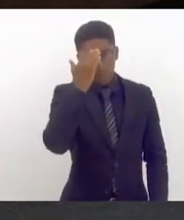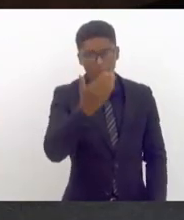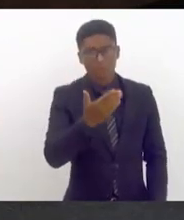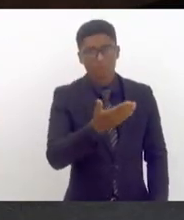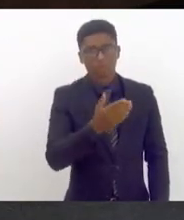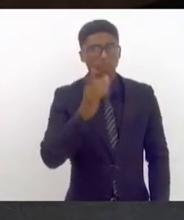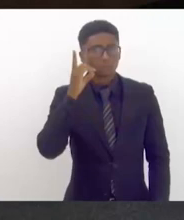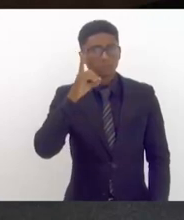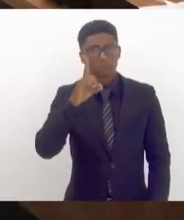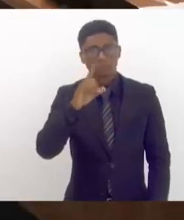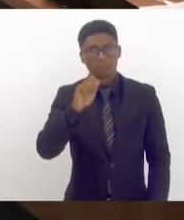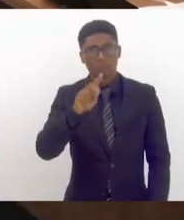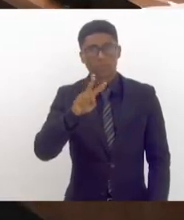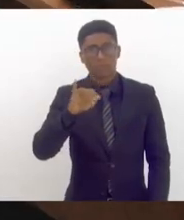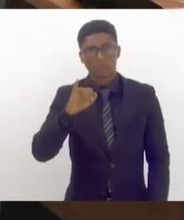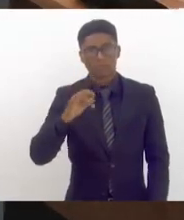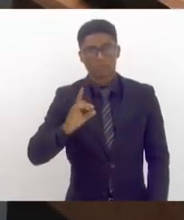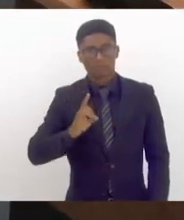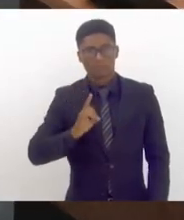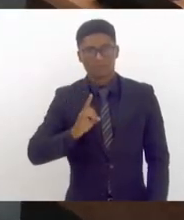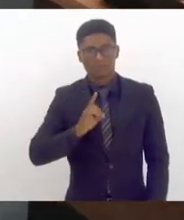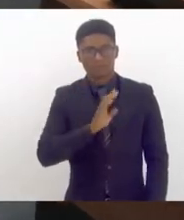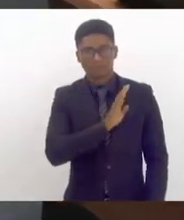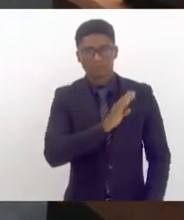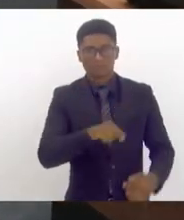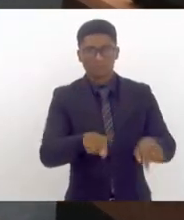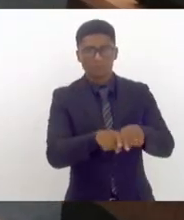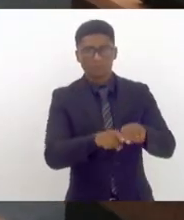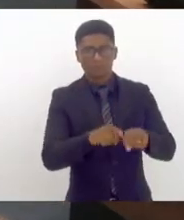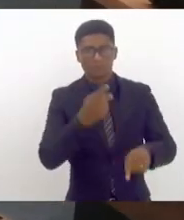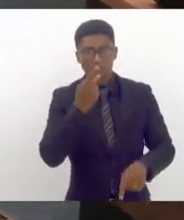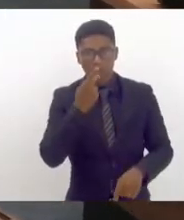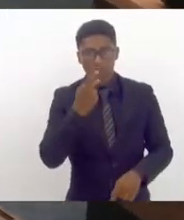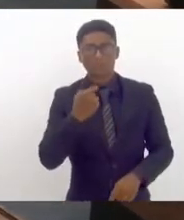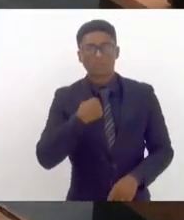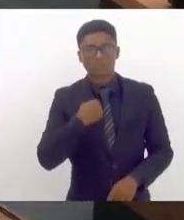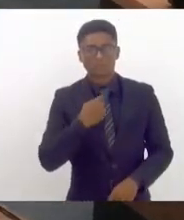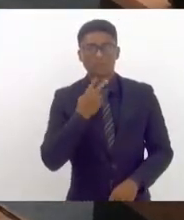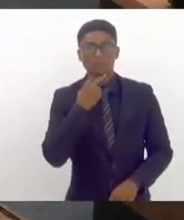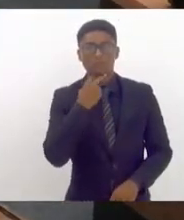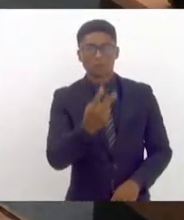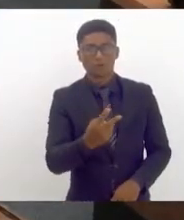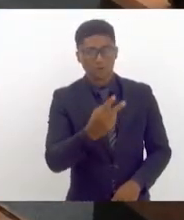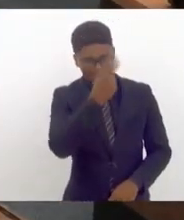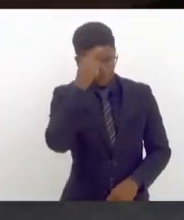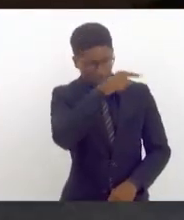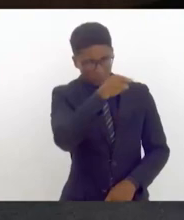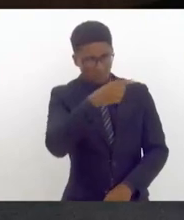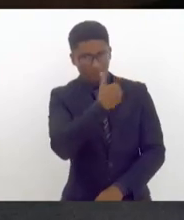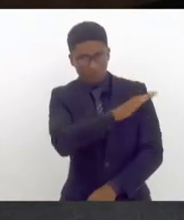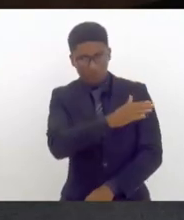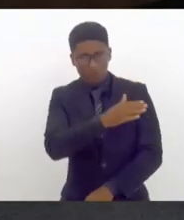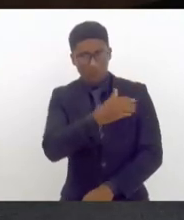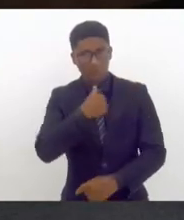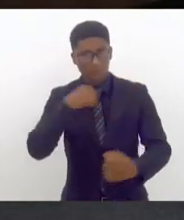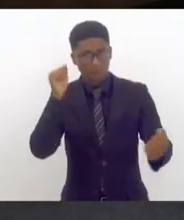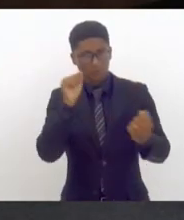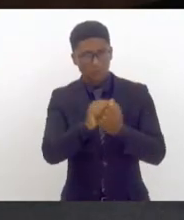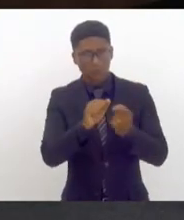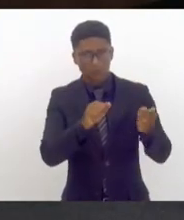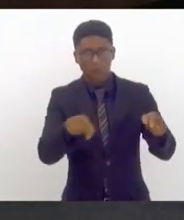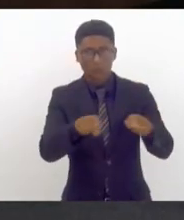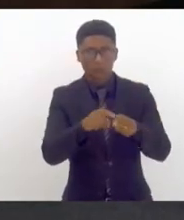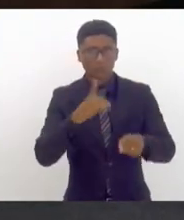deputada Dani pela exposição e quero reforçar. Serei também uma voz contra os intolerantes, junto com você, junto com